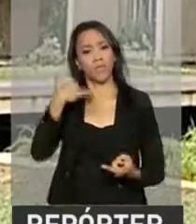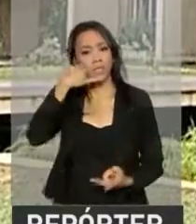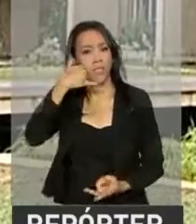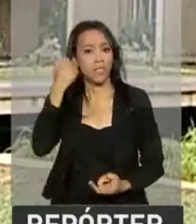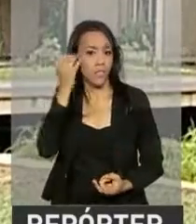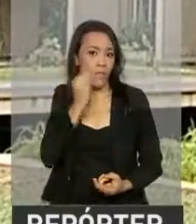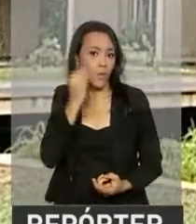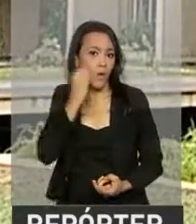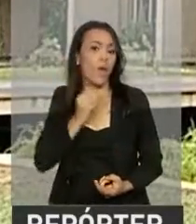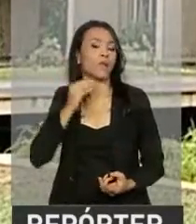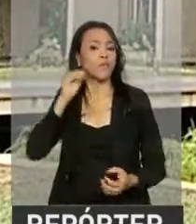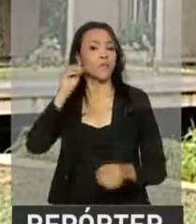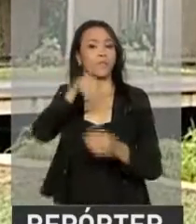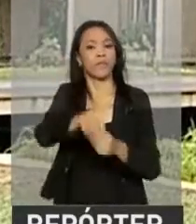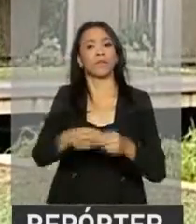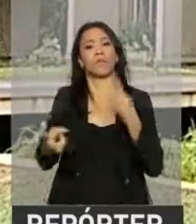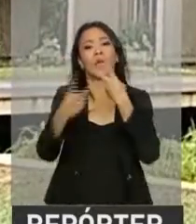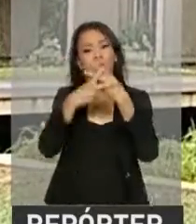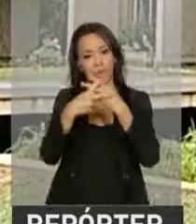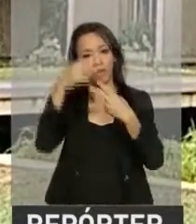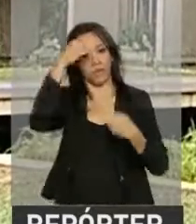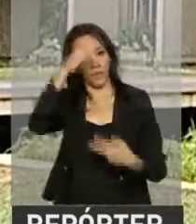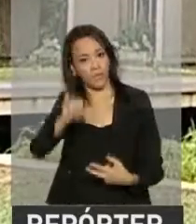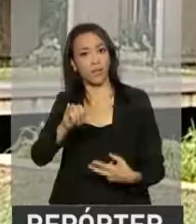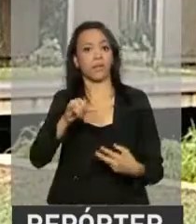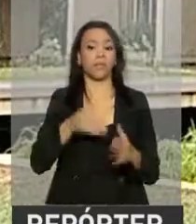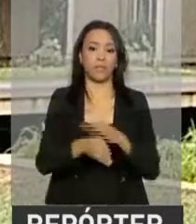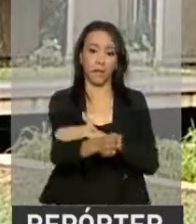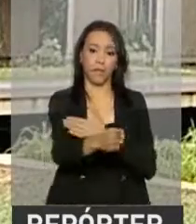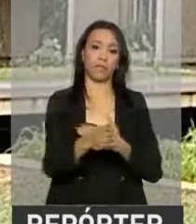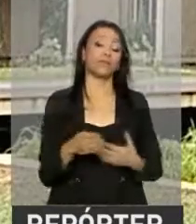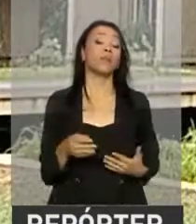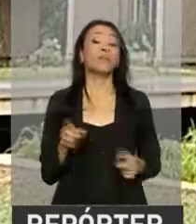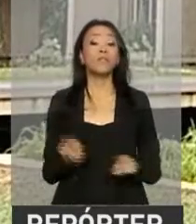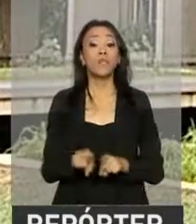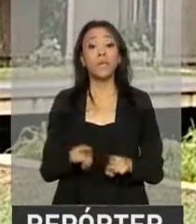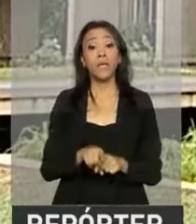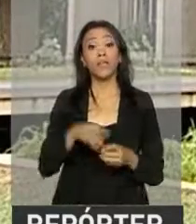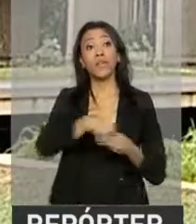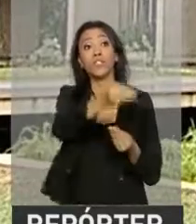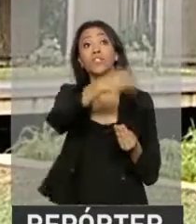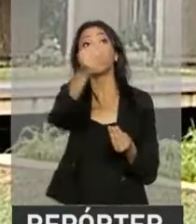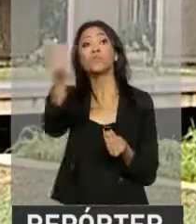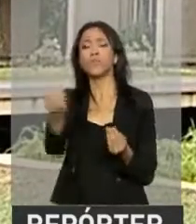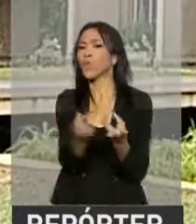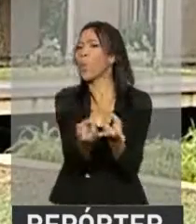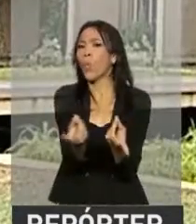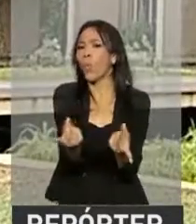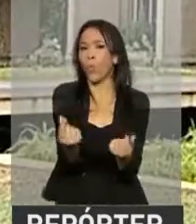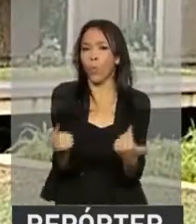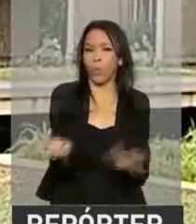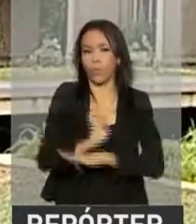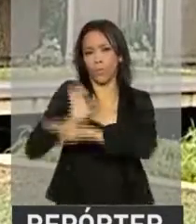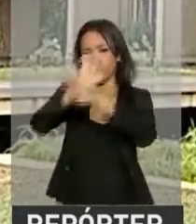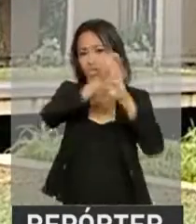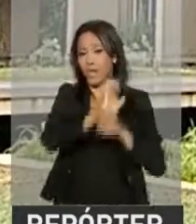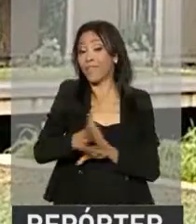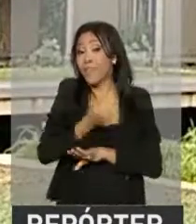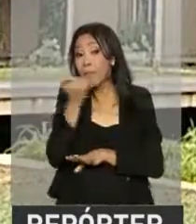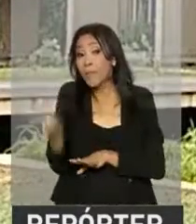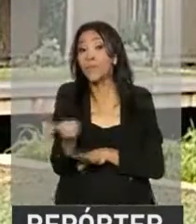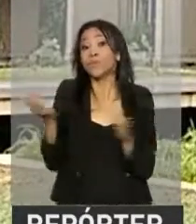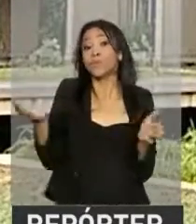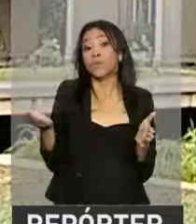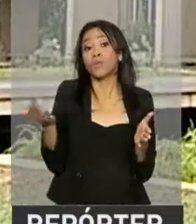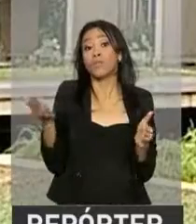nas prisões. A quantidade de dispositivos distribuídos entre os estados vai variar de acordo com o tamanho